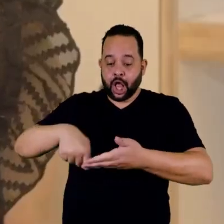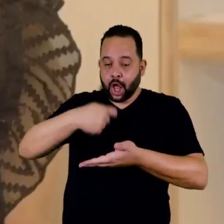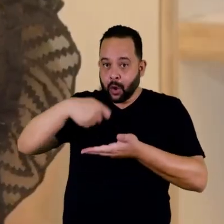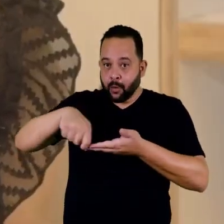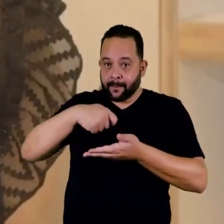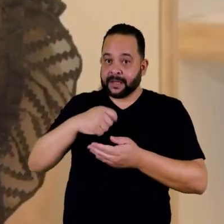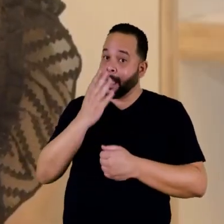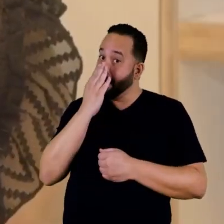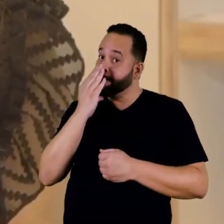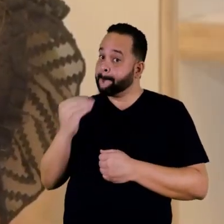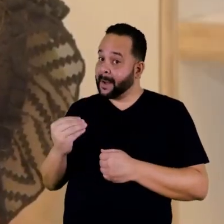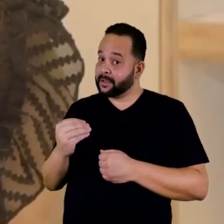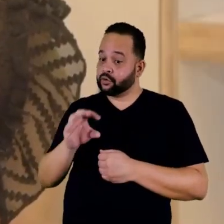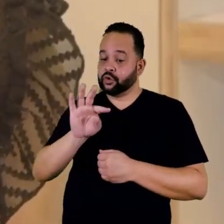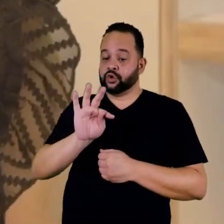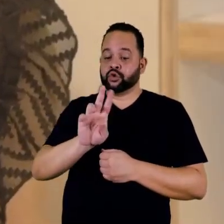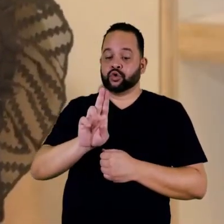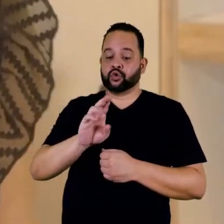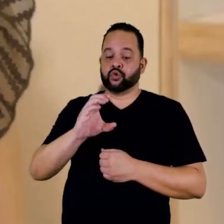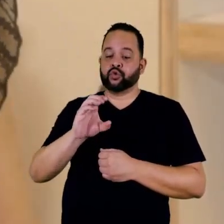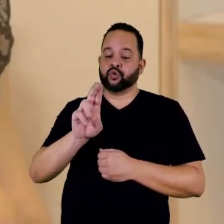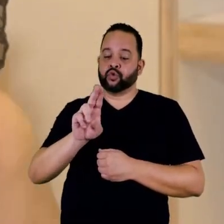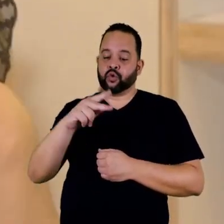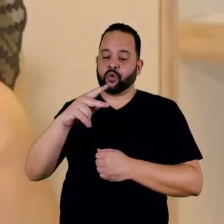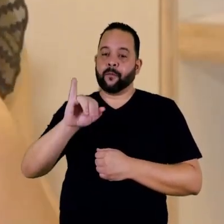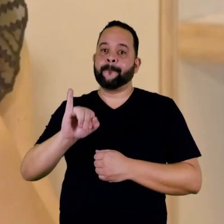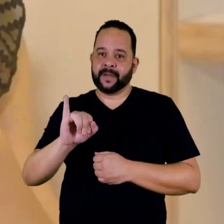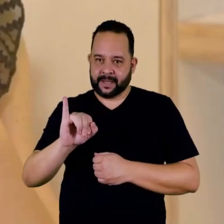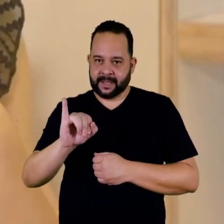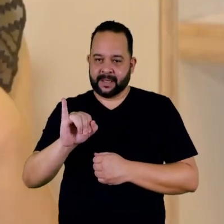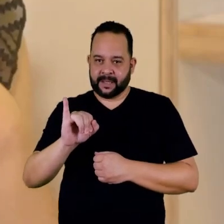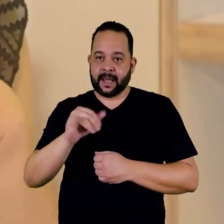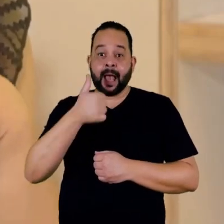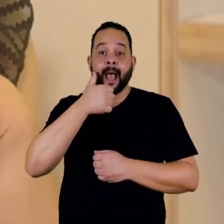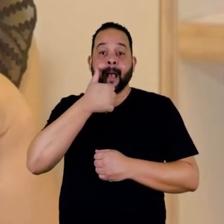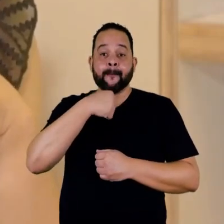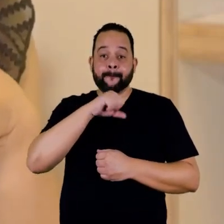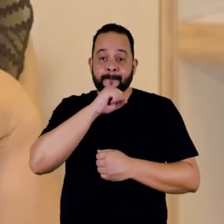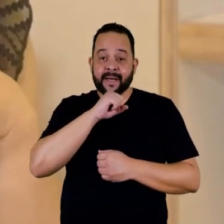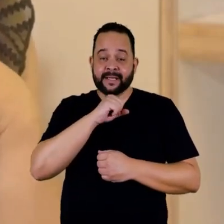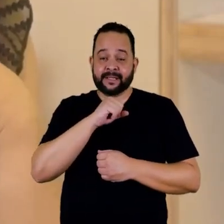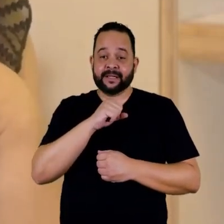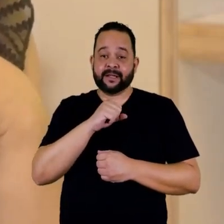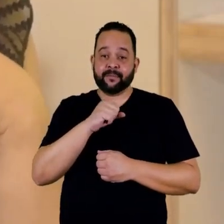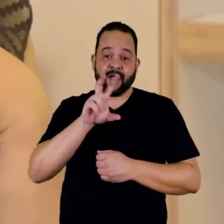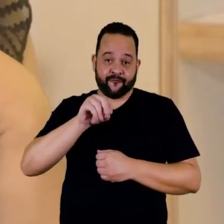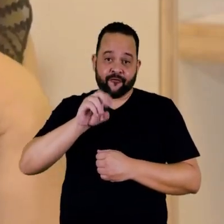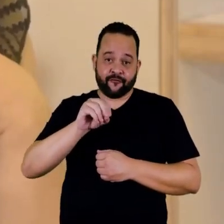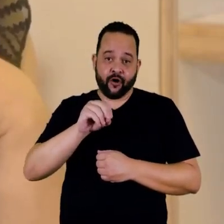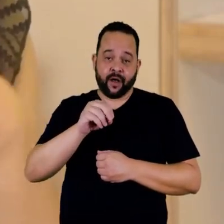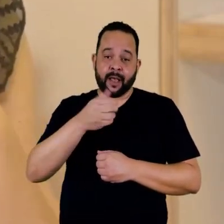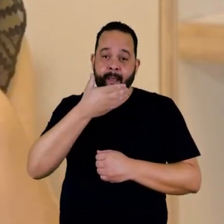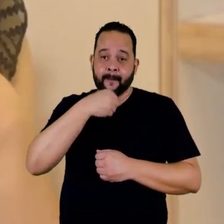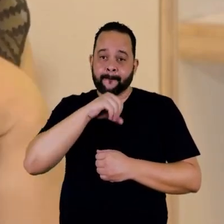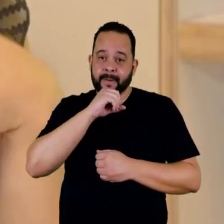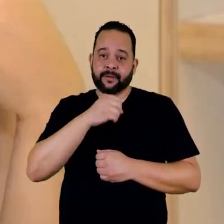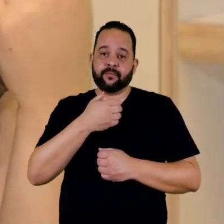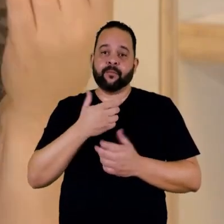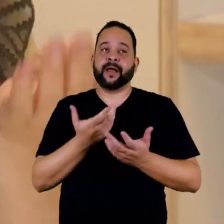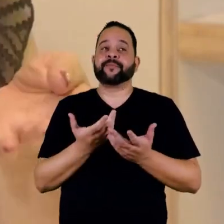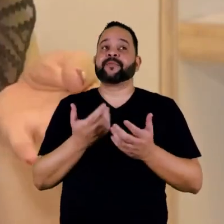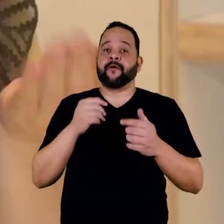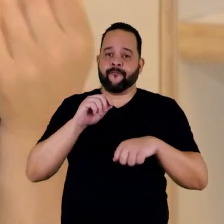e esse é um prato que a gente fazia né minha avó paterna fazia muito e a gente comia todo o ano e a gente continua comendo todo o ano